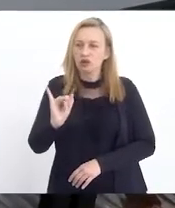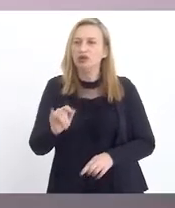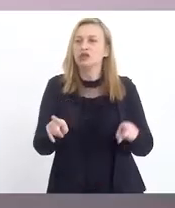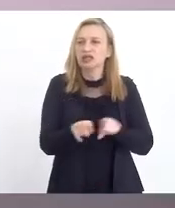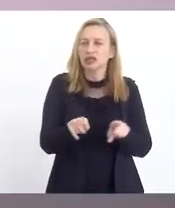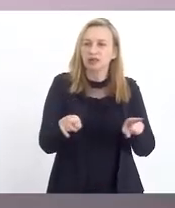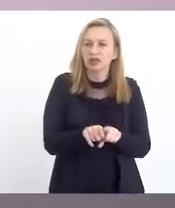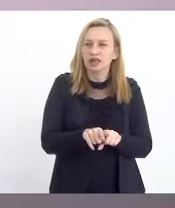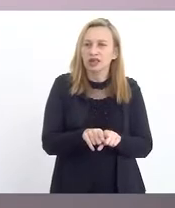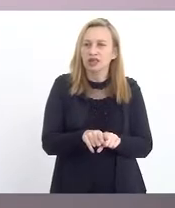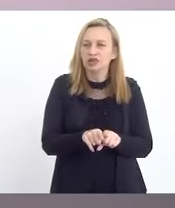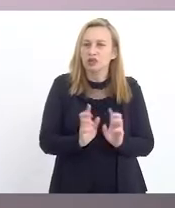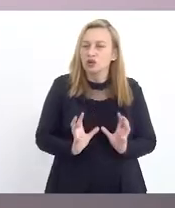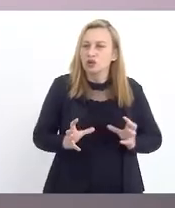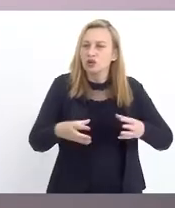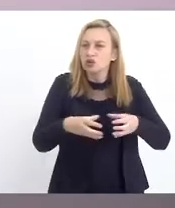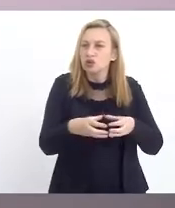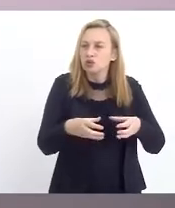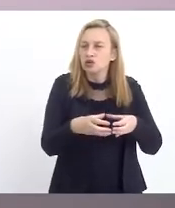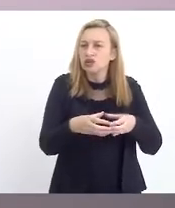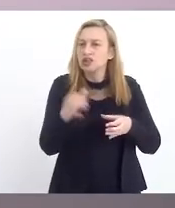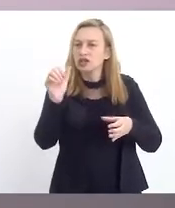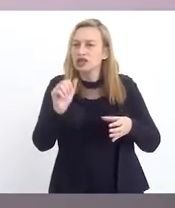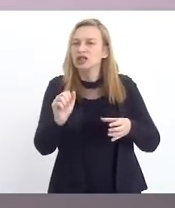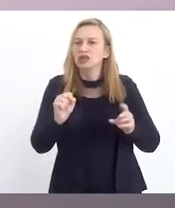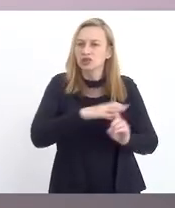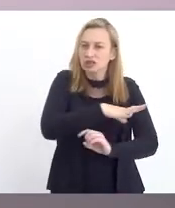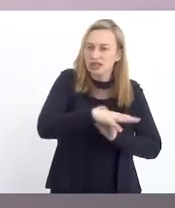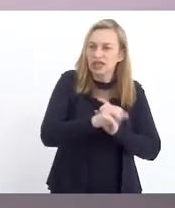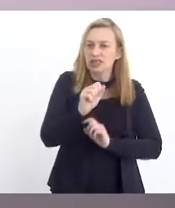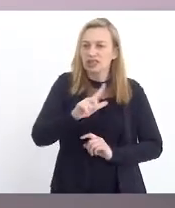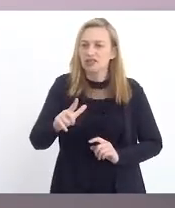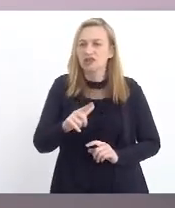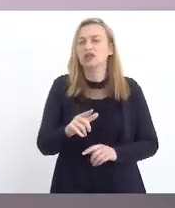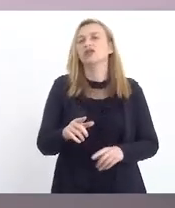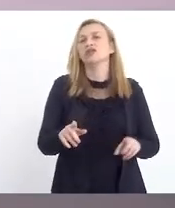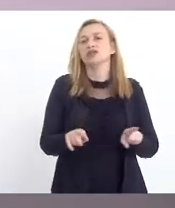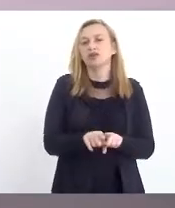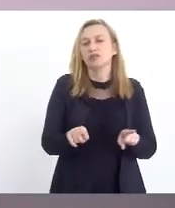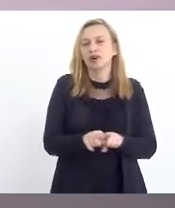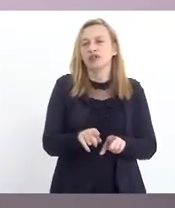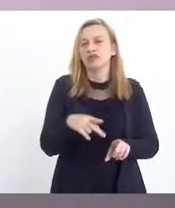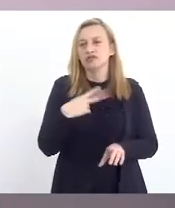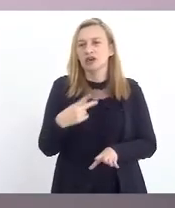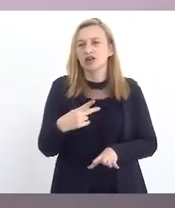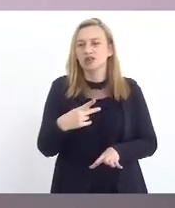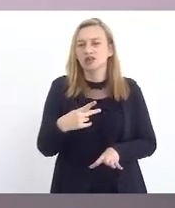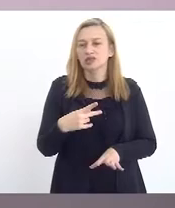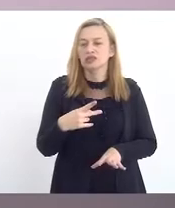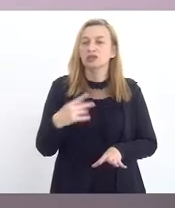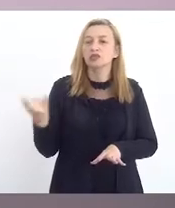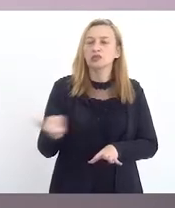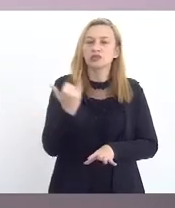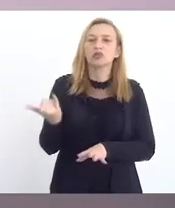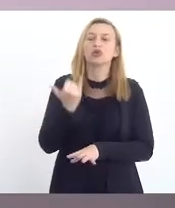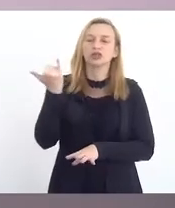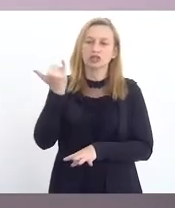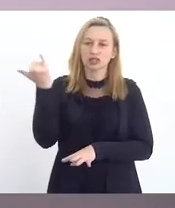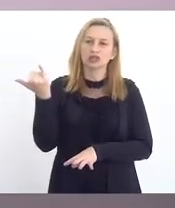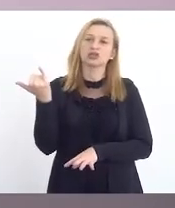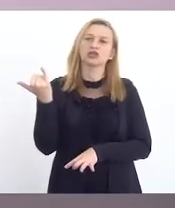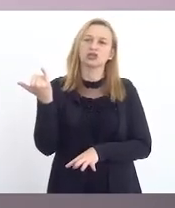também coletivos da sociedade civil, que eu considero também protagonistas muito importantes,